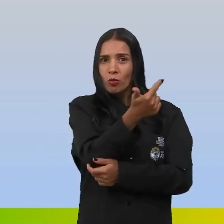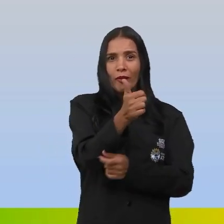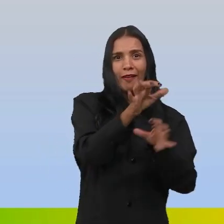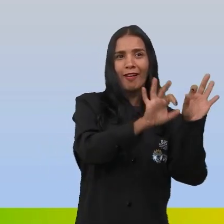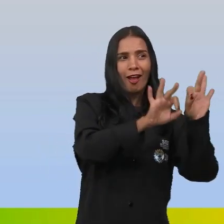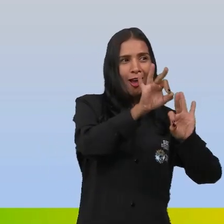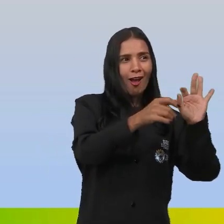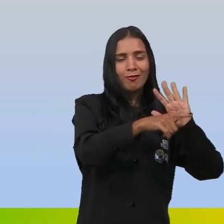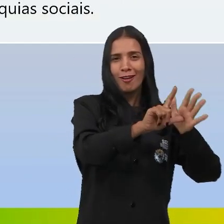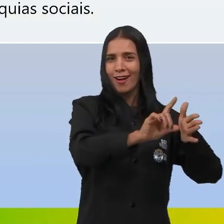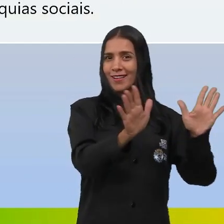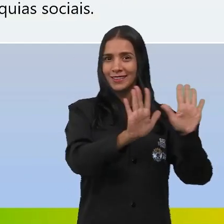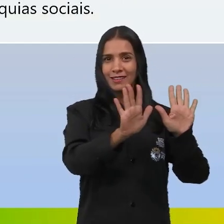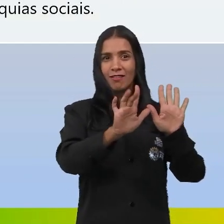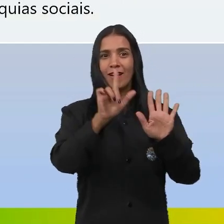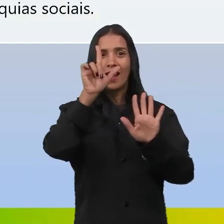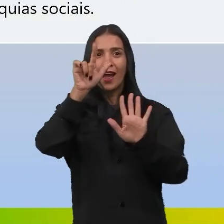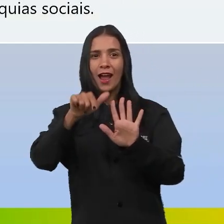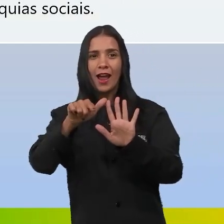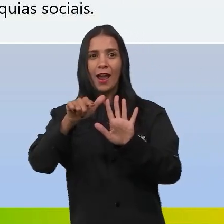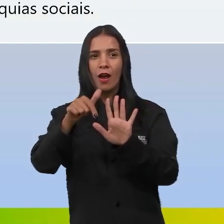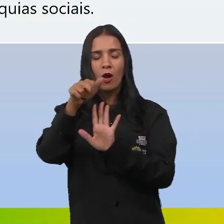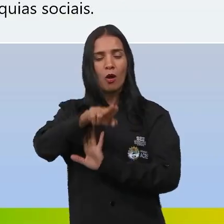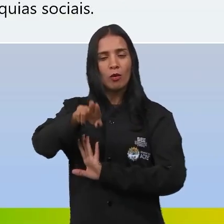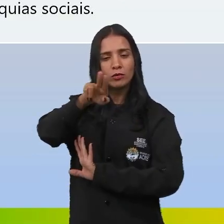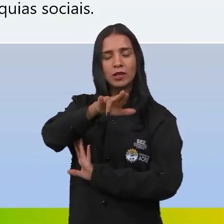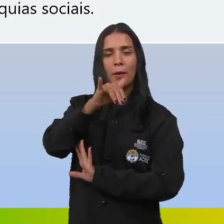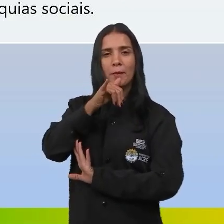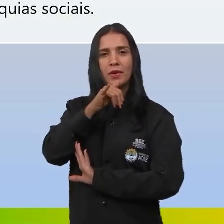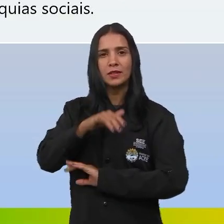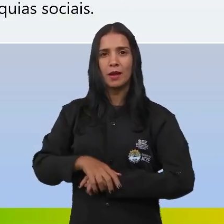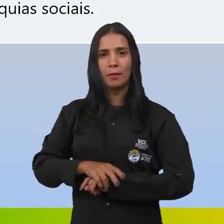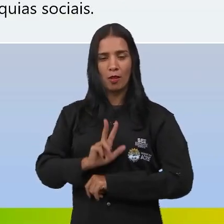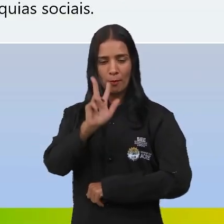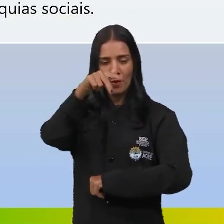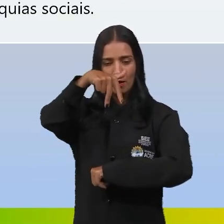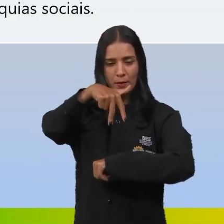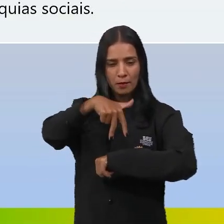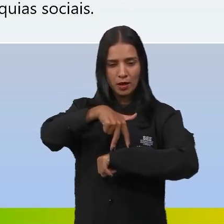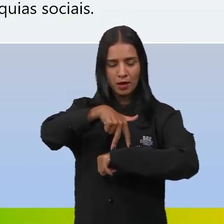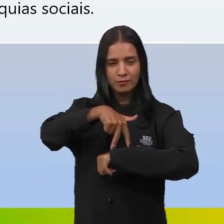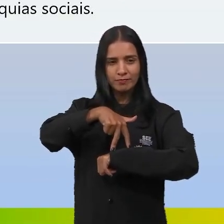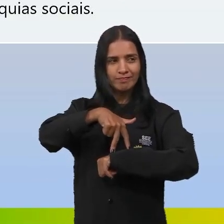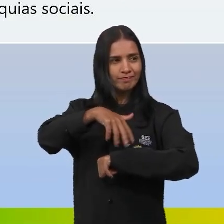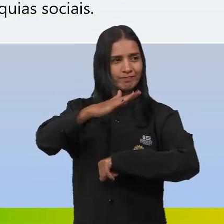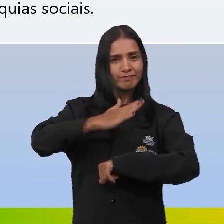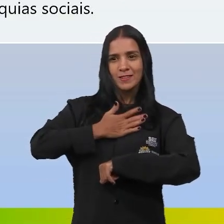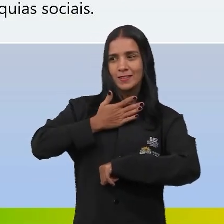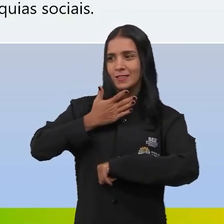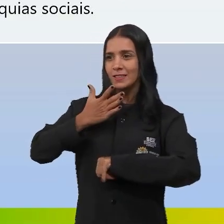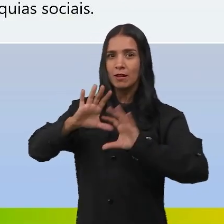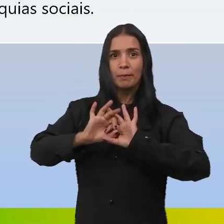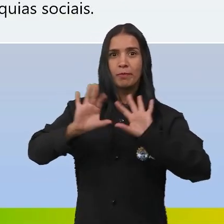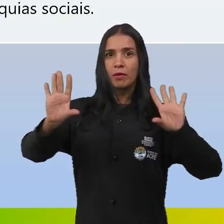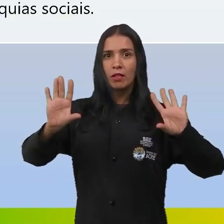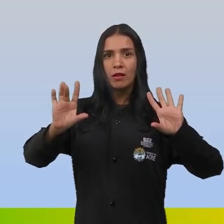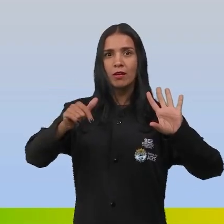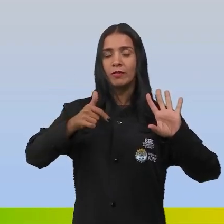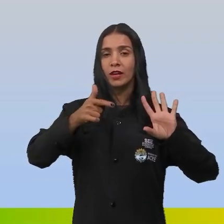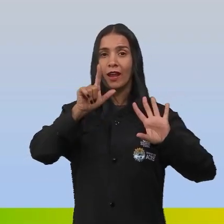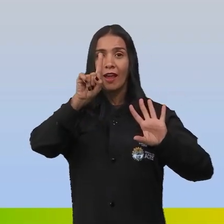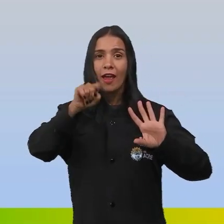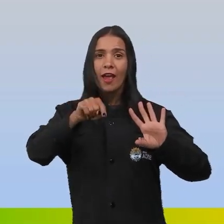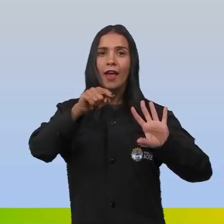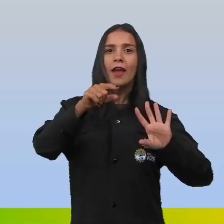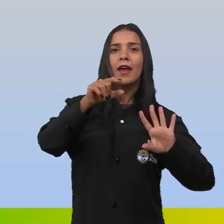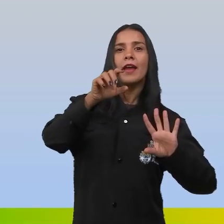um estímulo inesperado no palco, certo? Então, a improvisação cênica, ela